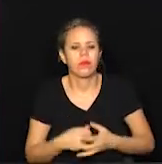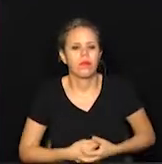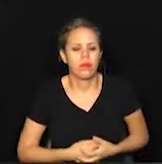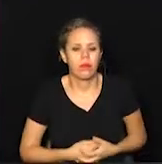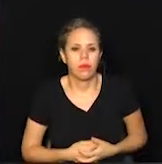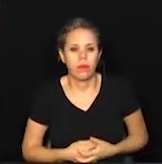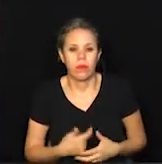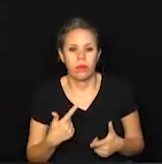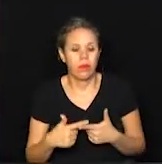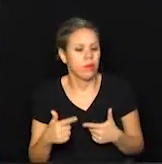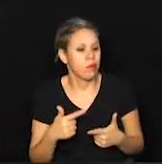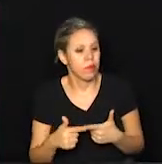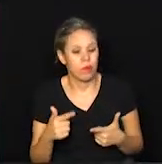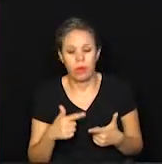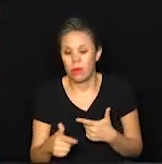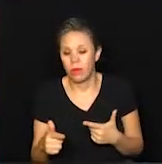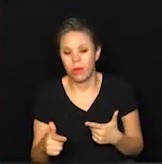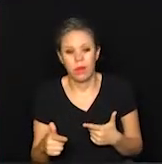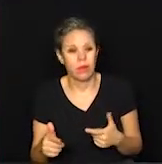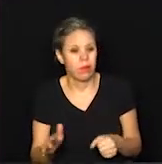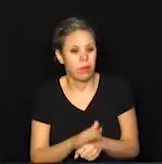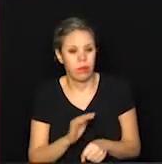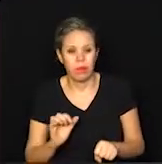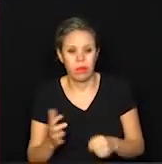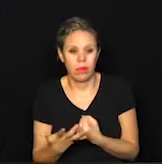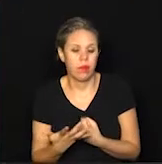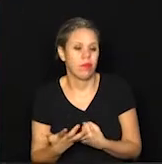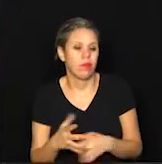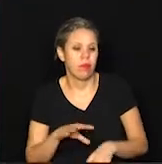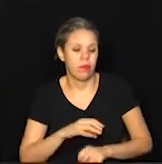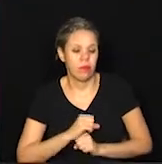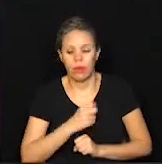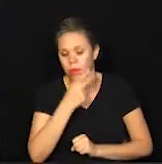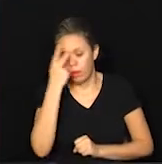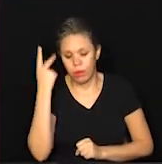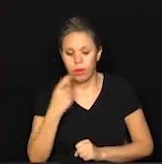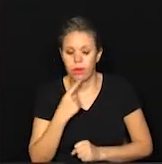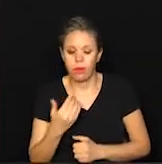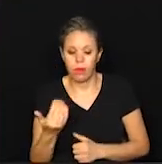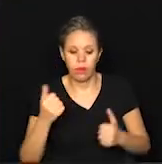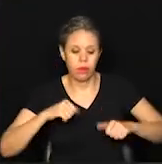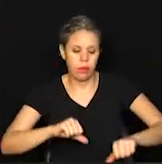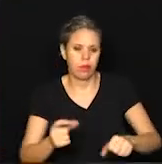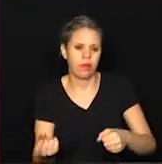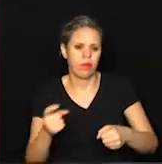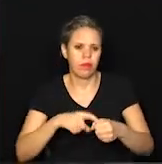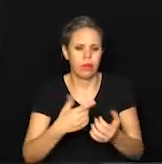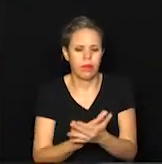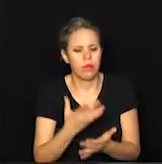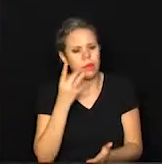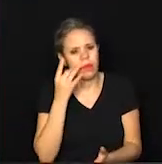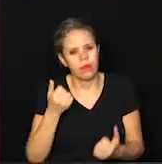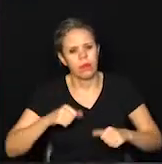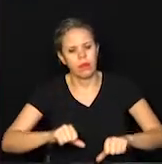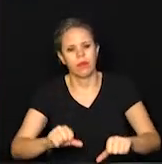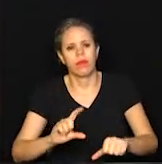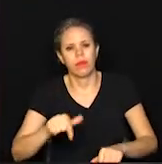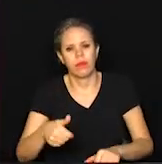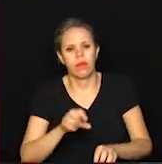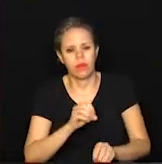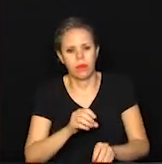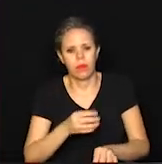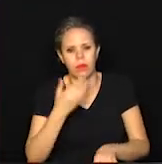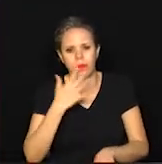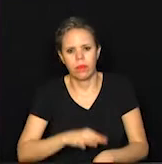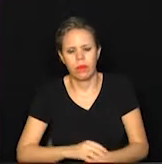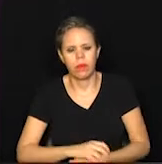a situação de Campinas é muito grave e ela pode se agravar ainda mais na semana que vem, que vai ter o retorno das aulas presenciais na educação